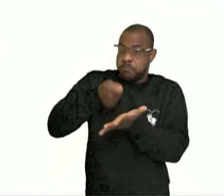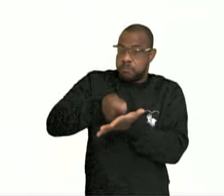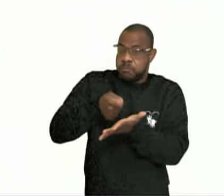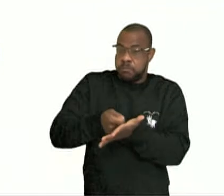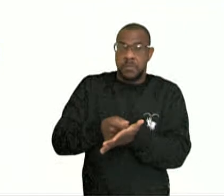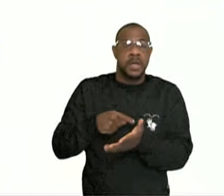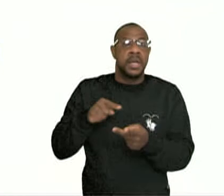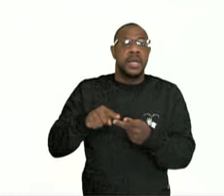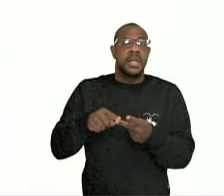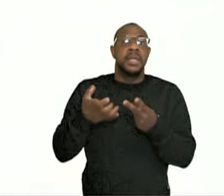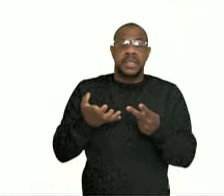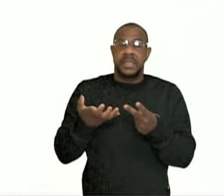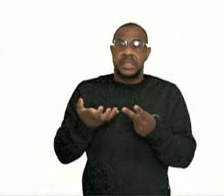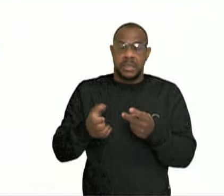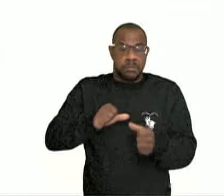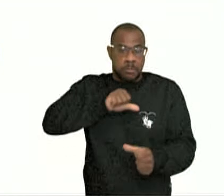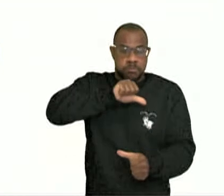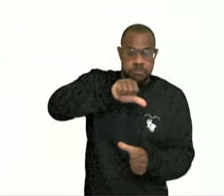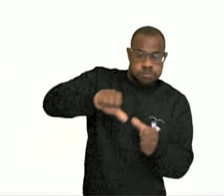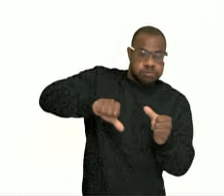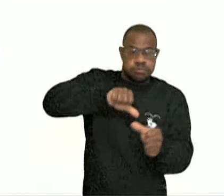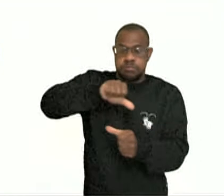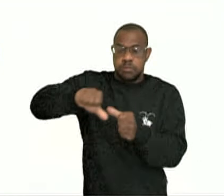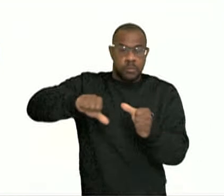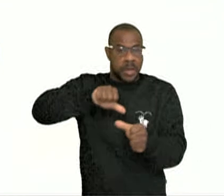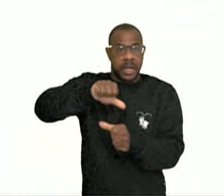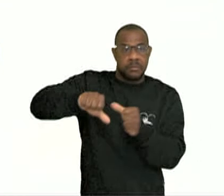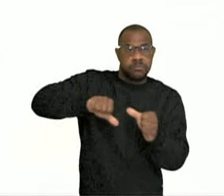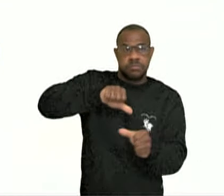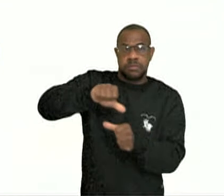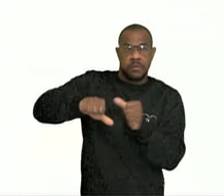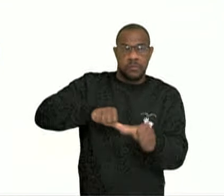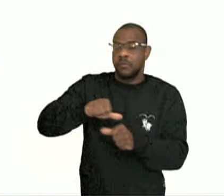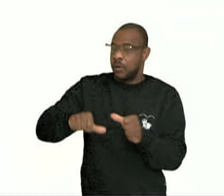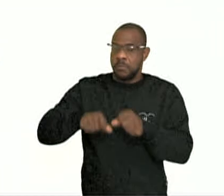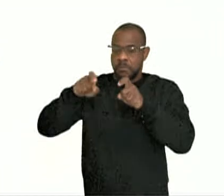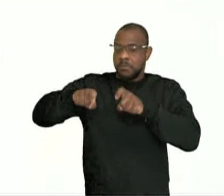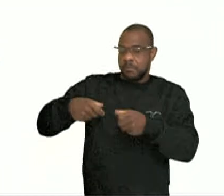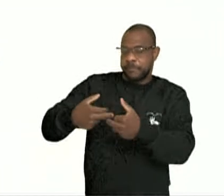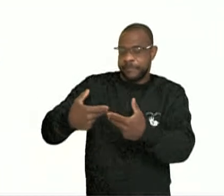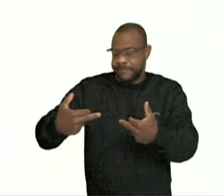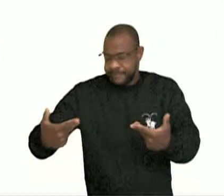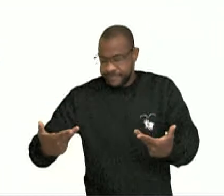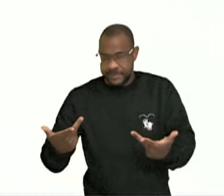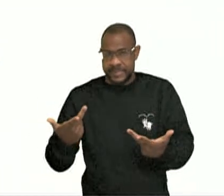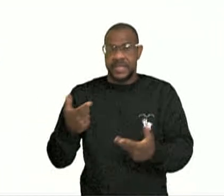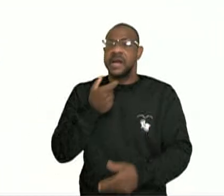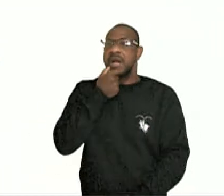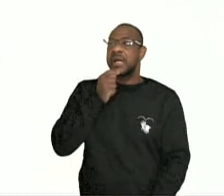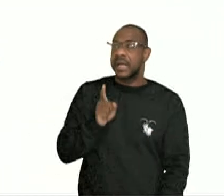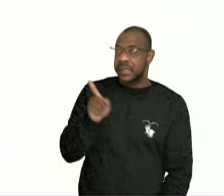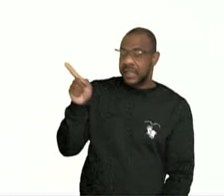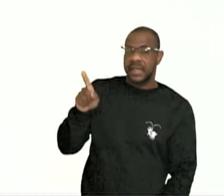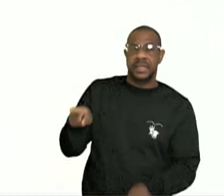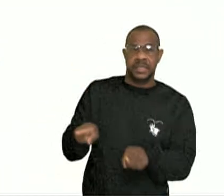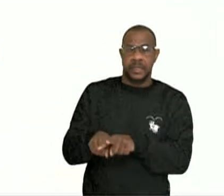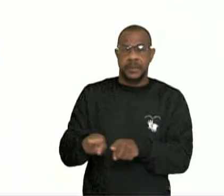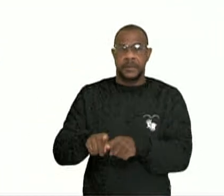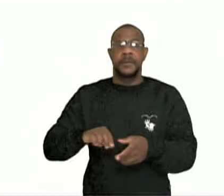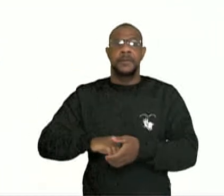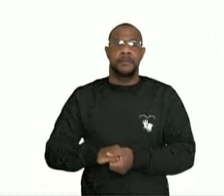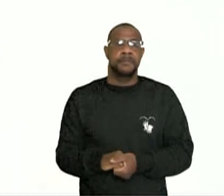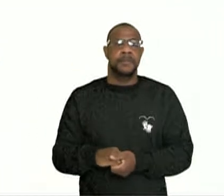uma reforma agrária na Inglaterra e o retorno aos ideais de igualdade e fraternidade dos